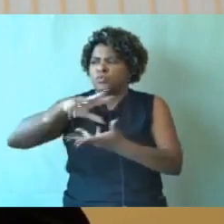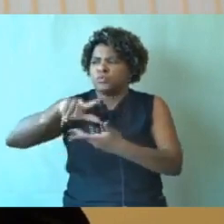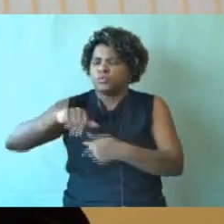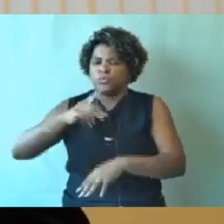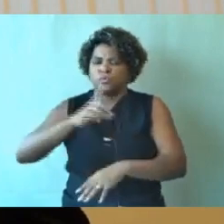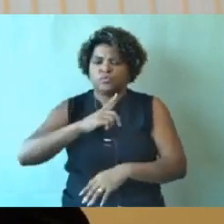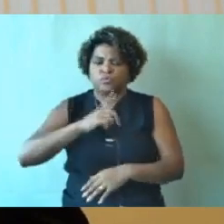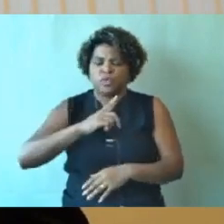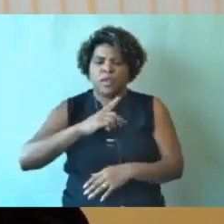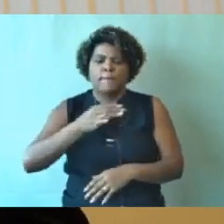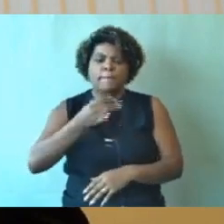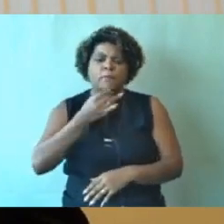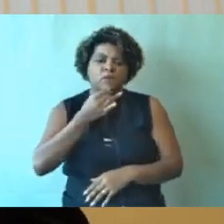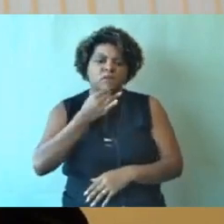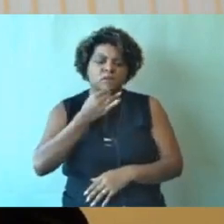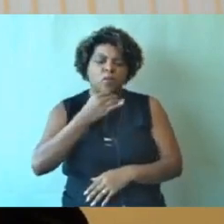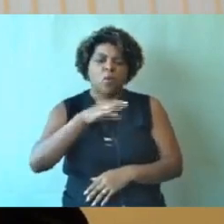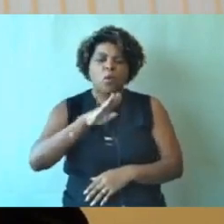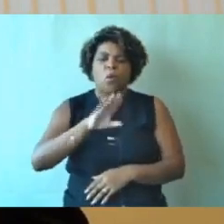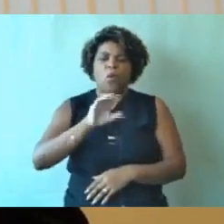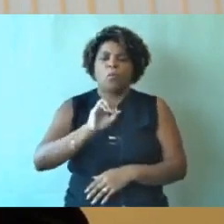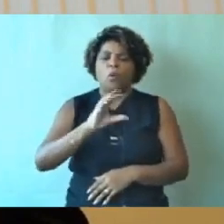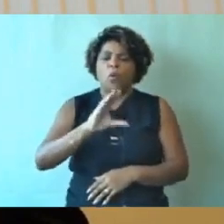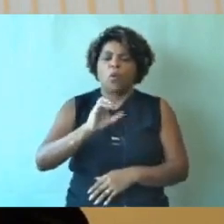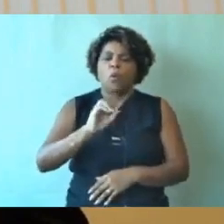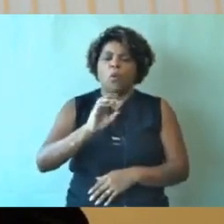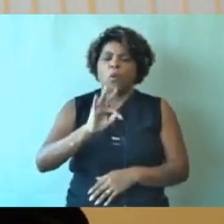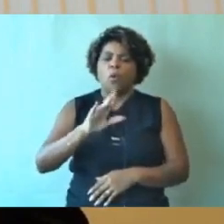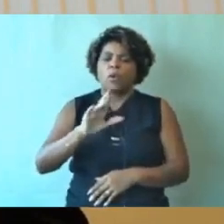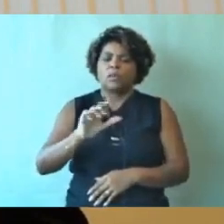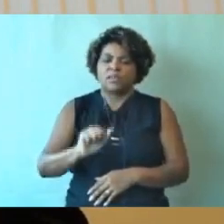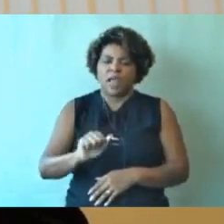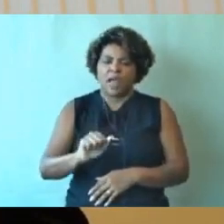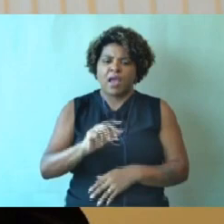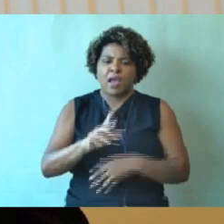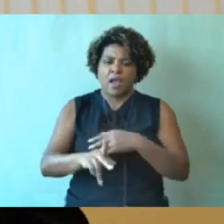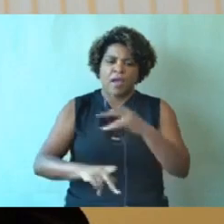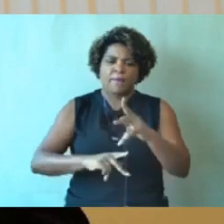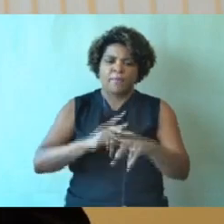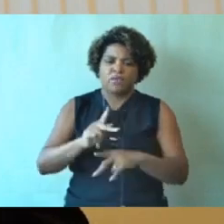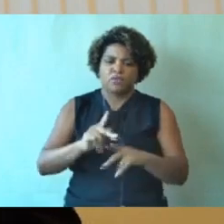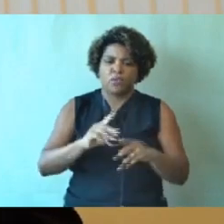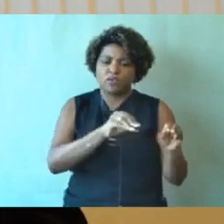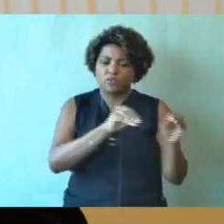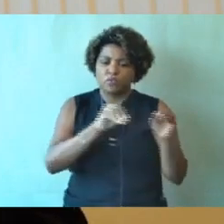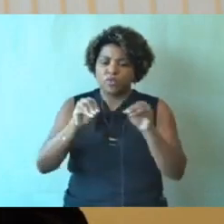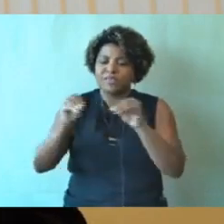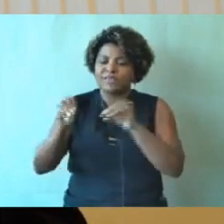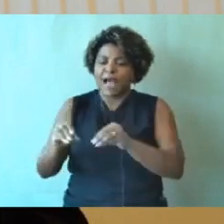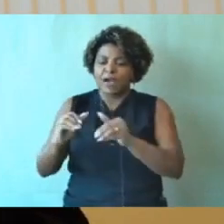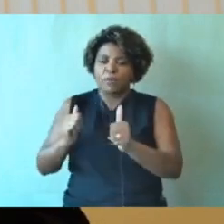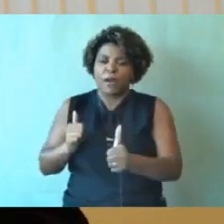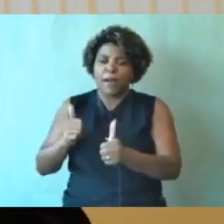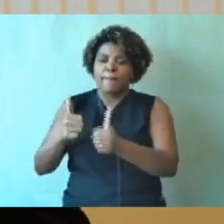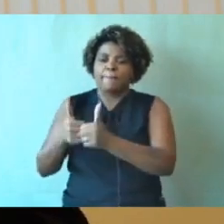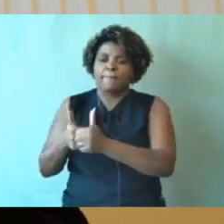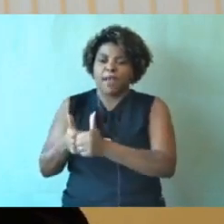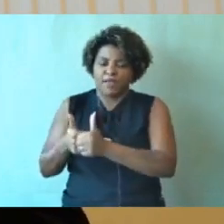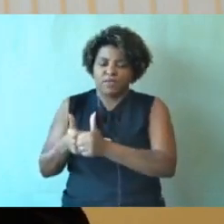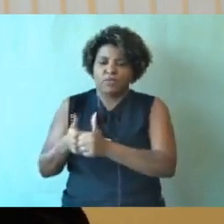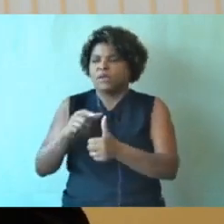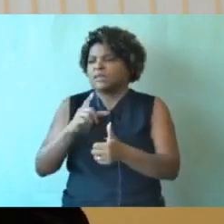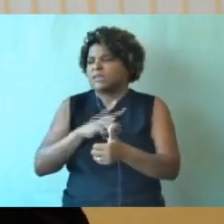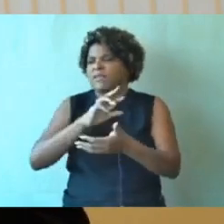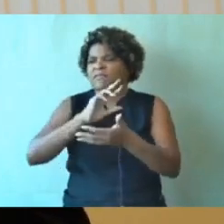Transmilênio em Bogotá, as pessoas mudaram para perto do Transmilênio porque a facilidade de deslocar e o imóvel valorizou. Né? Você pega em